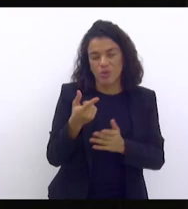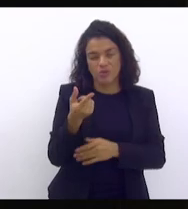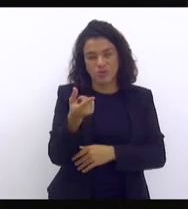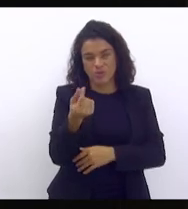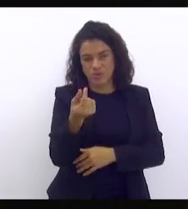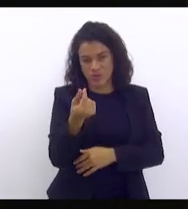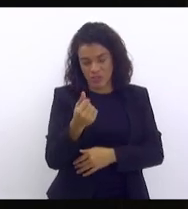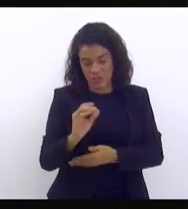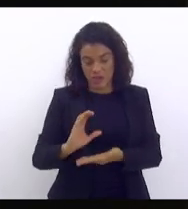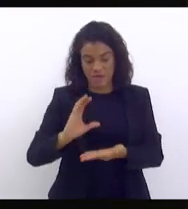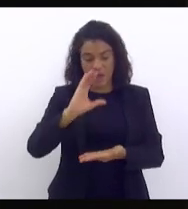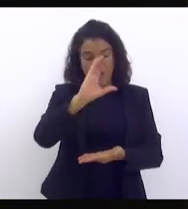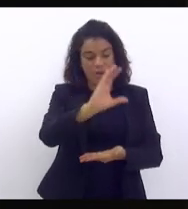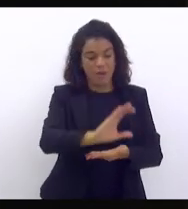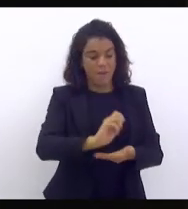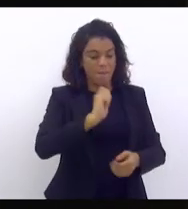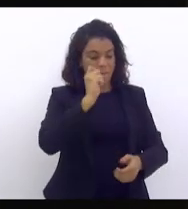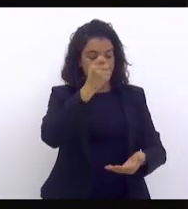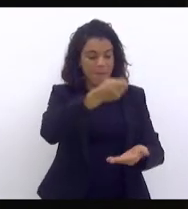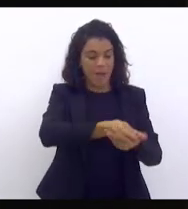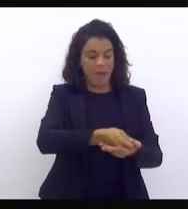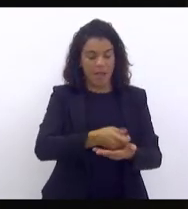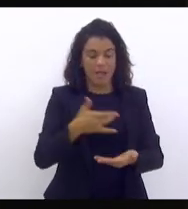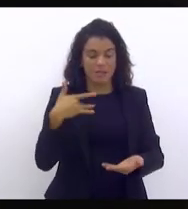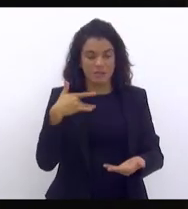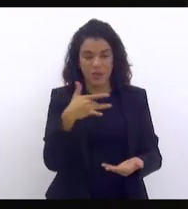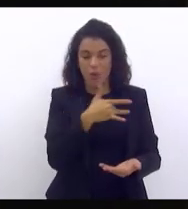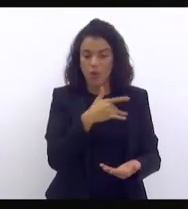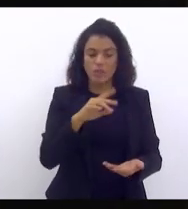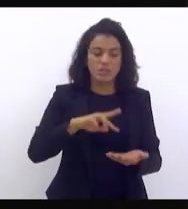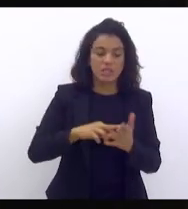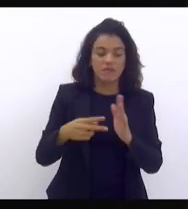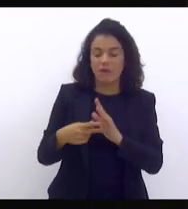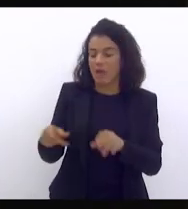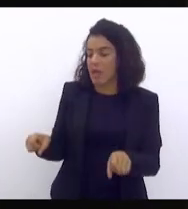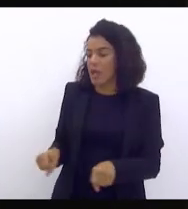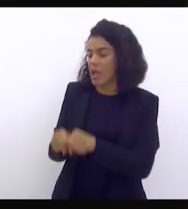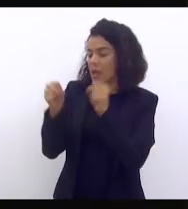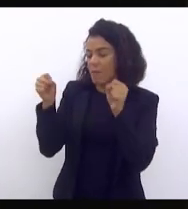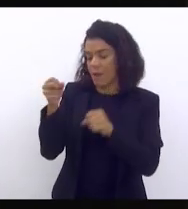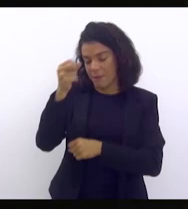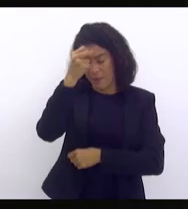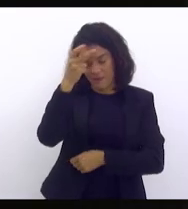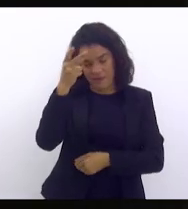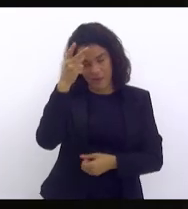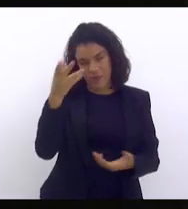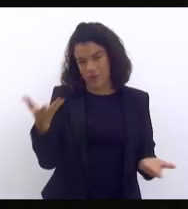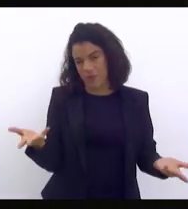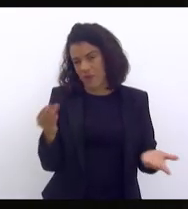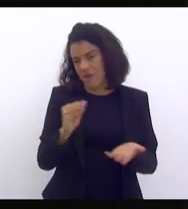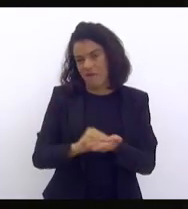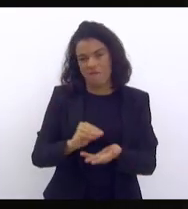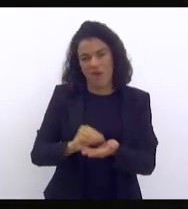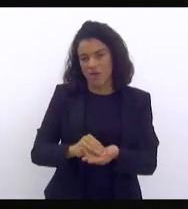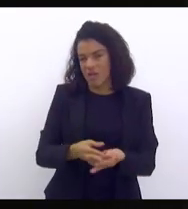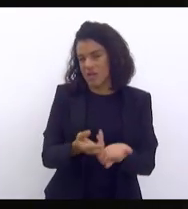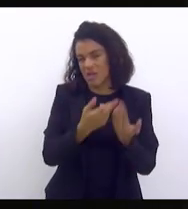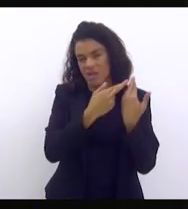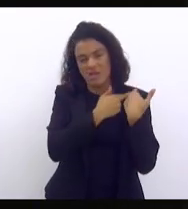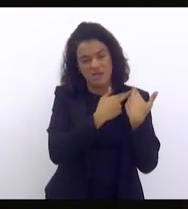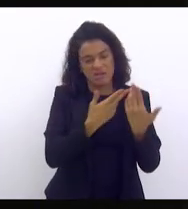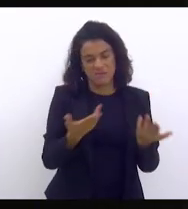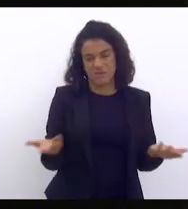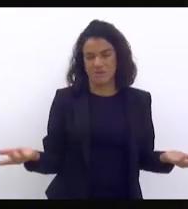vai dar gratificação à saúde é que vai quebrar o Estado, quebrar a Prefeitura. Isso é falta de